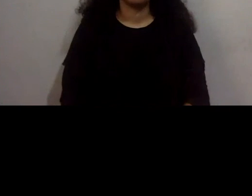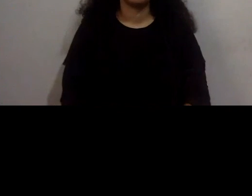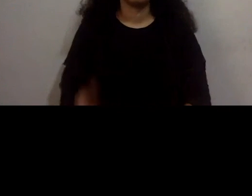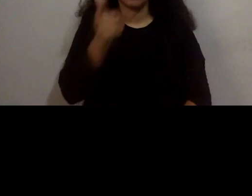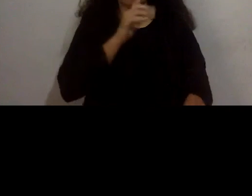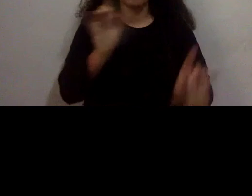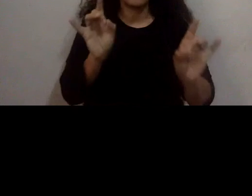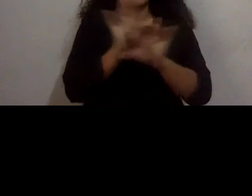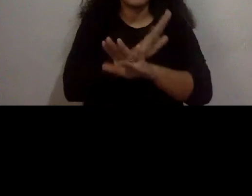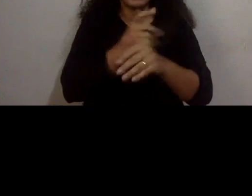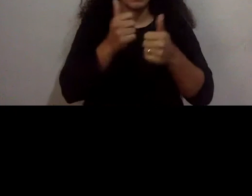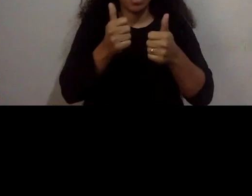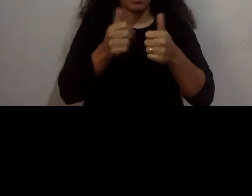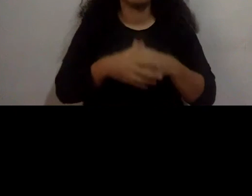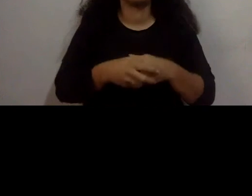encerrar ela.